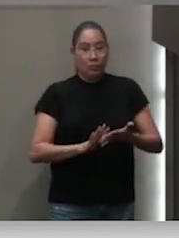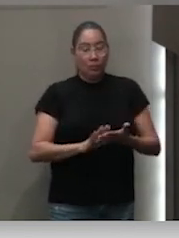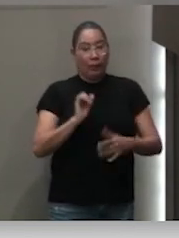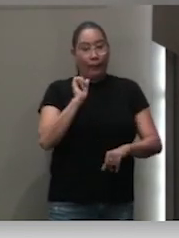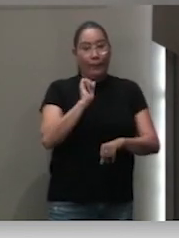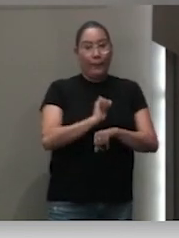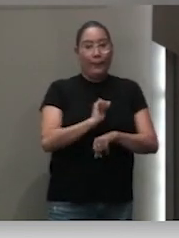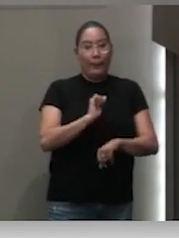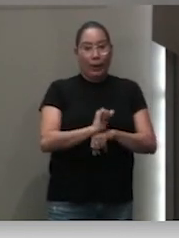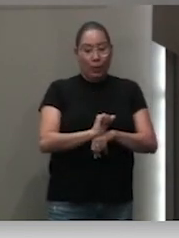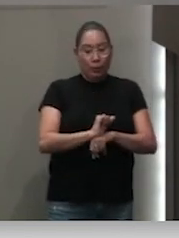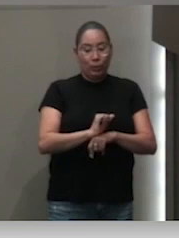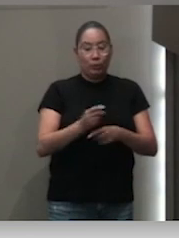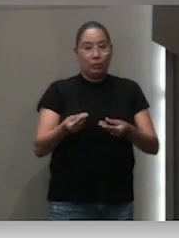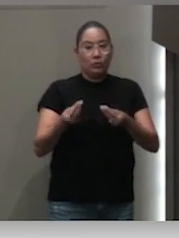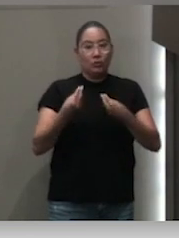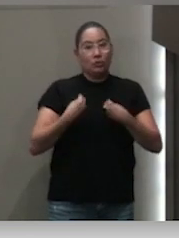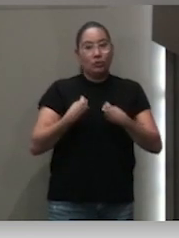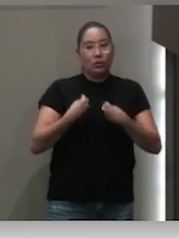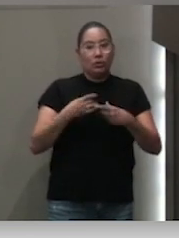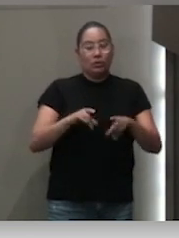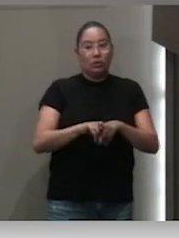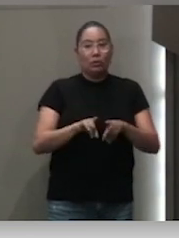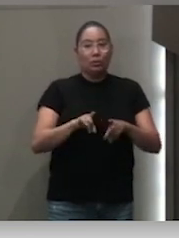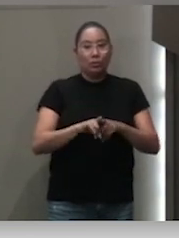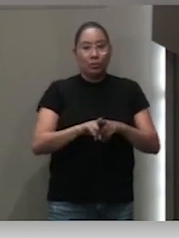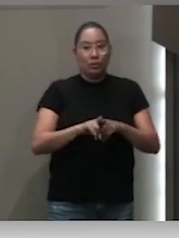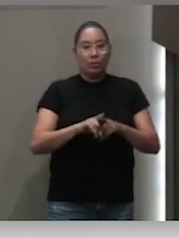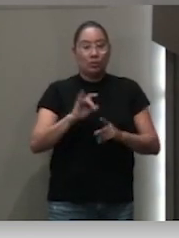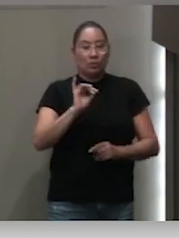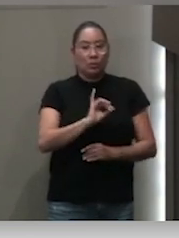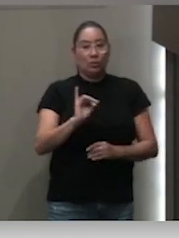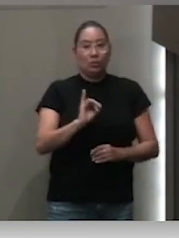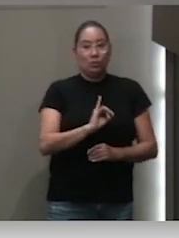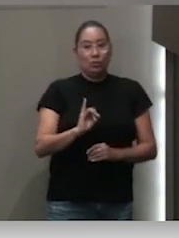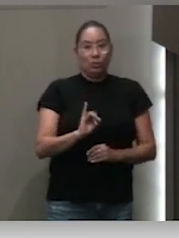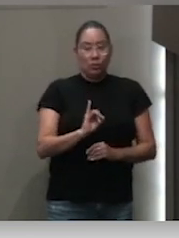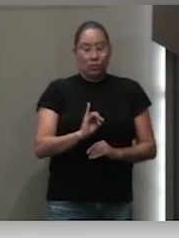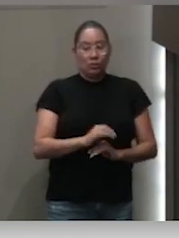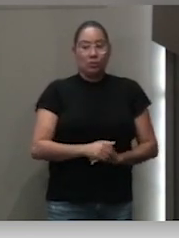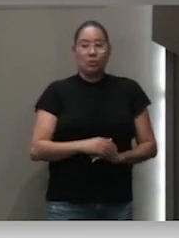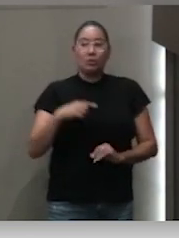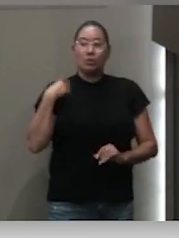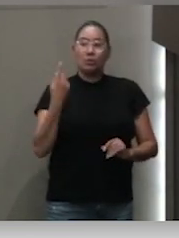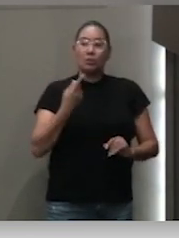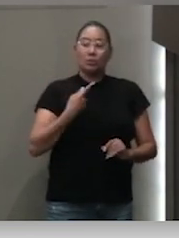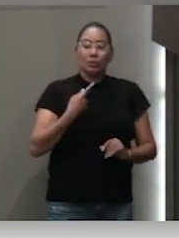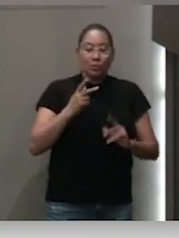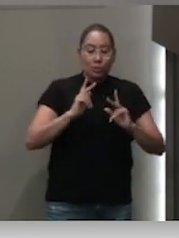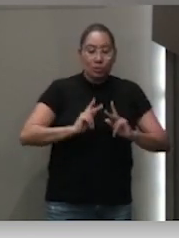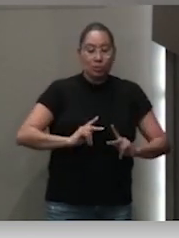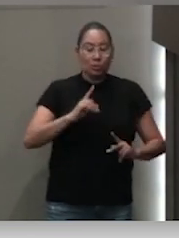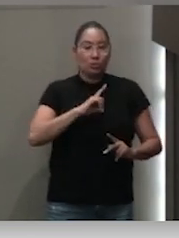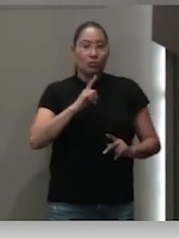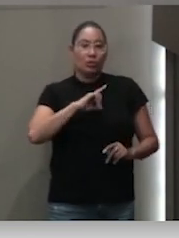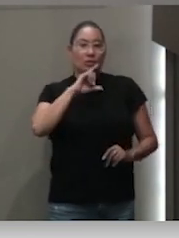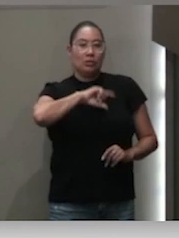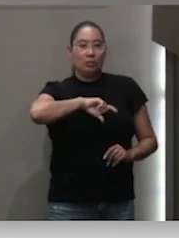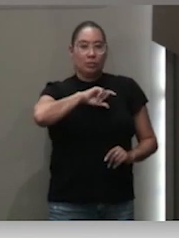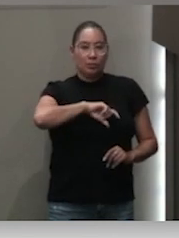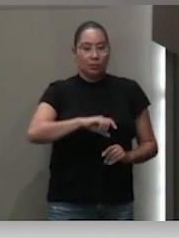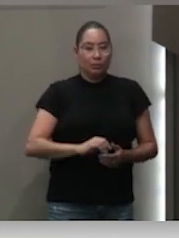parou de de fornecer os os instrutores pras para que as pessoas pudessem obter sua carteira de